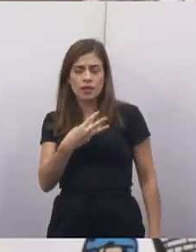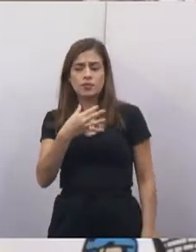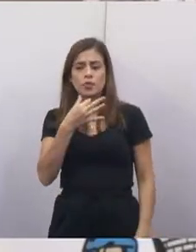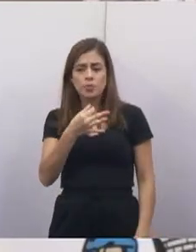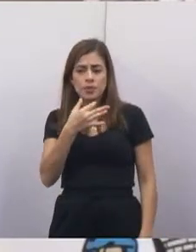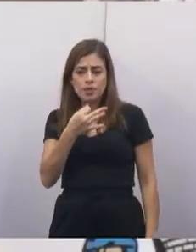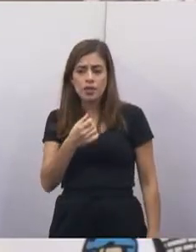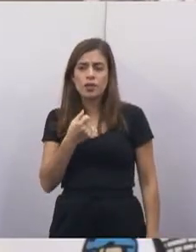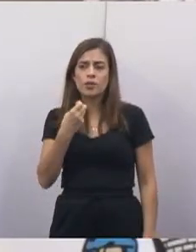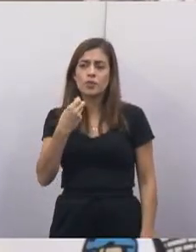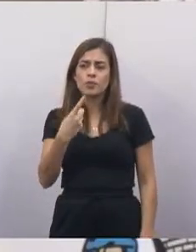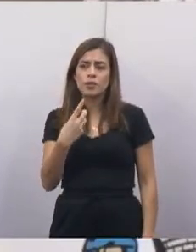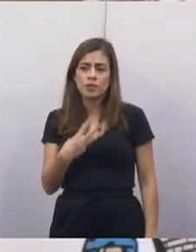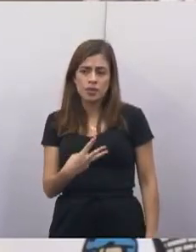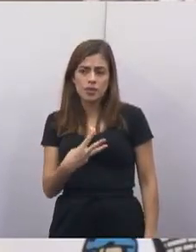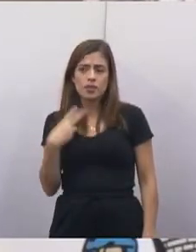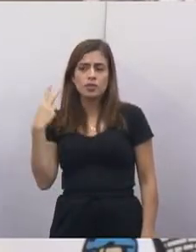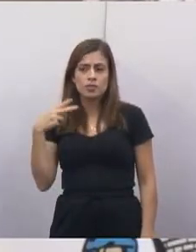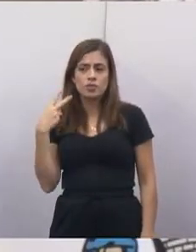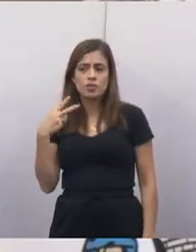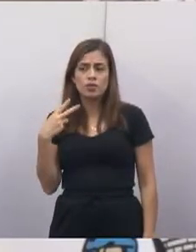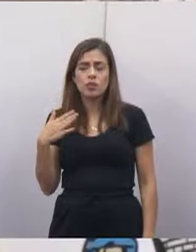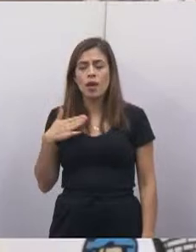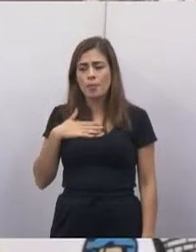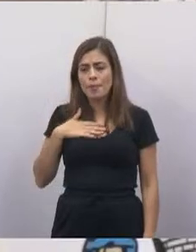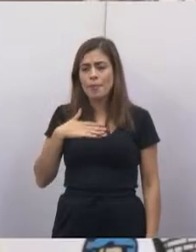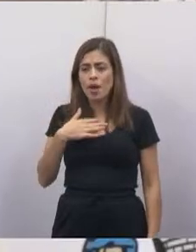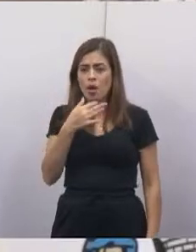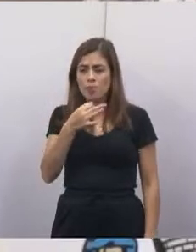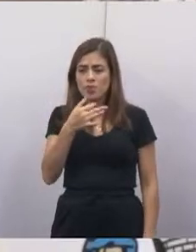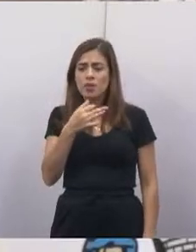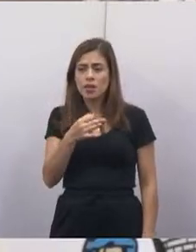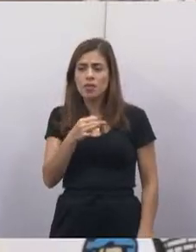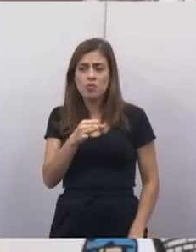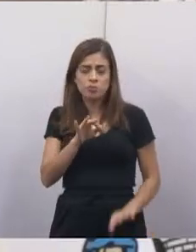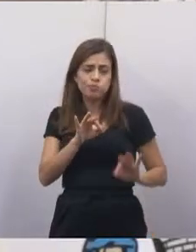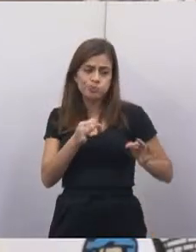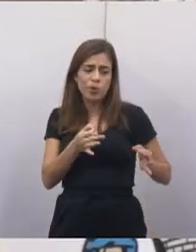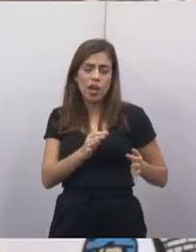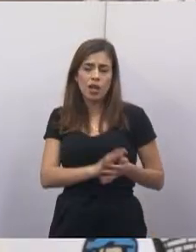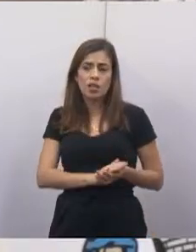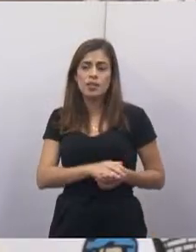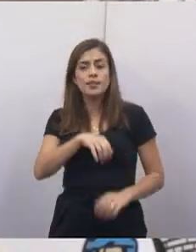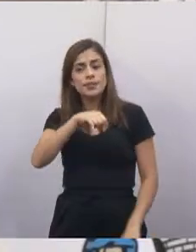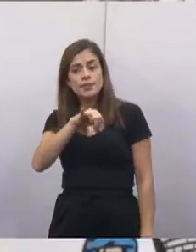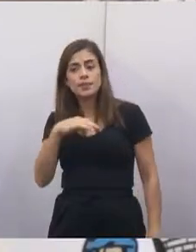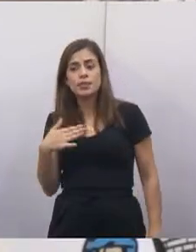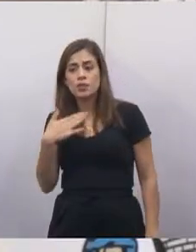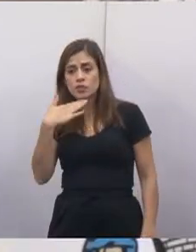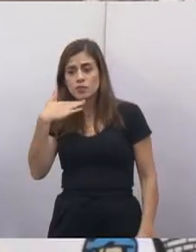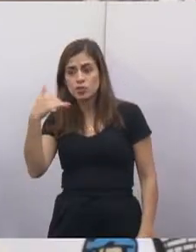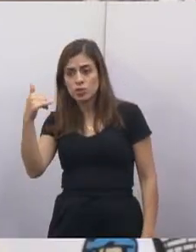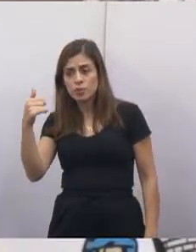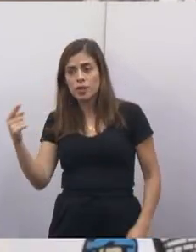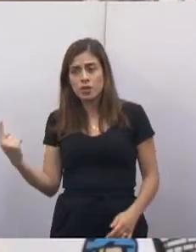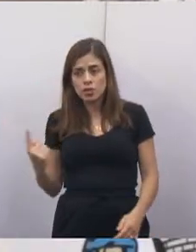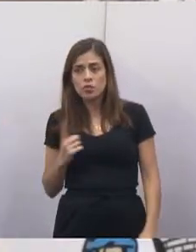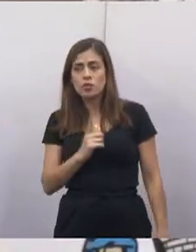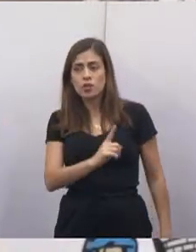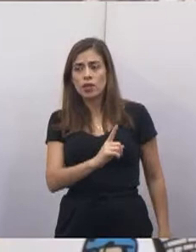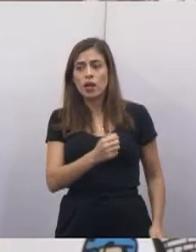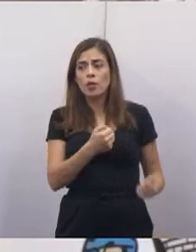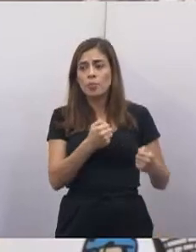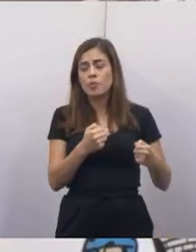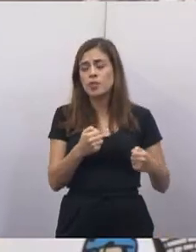13 vereadores. Eu estou dando a minha opinião, estou sendo sincero. Se eu fui chamado lá, eu tenho que usar